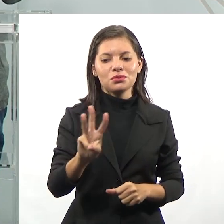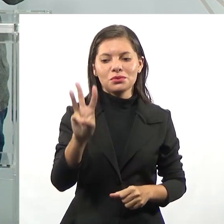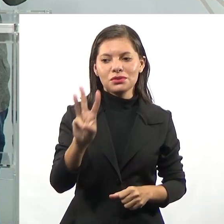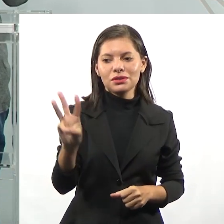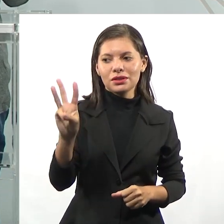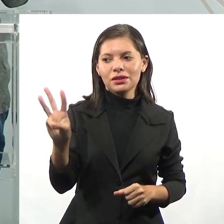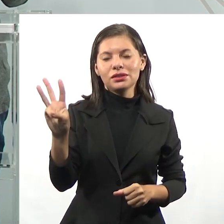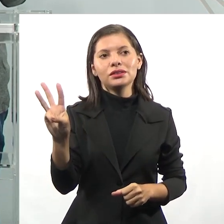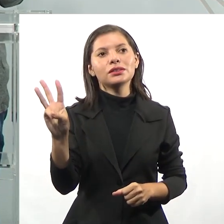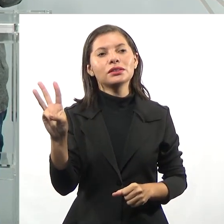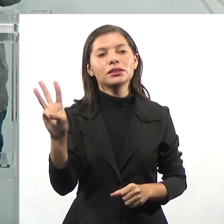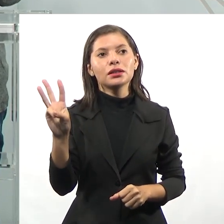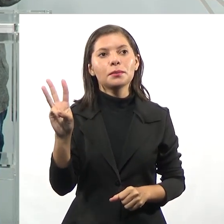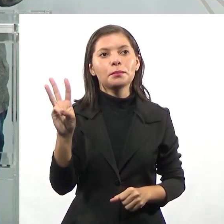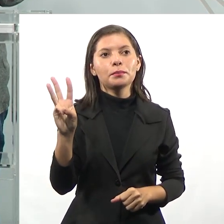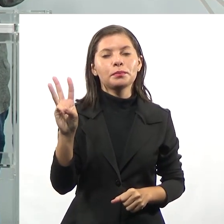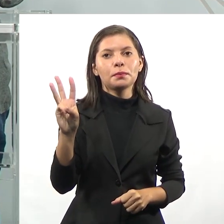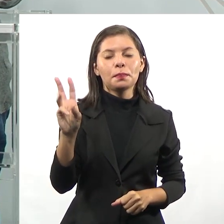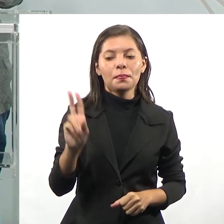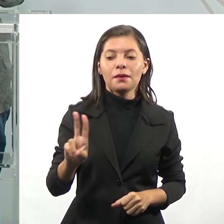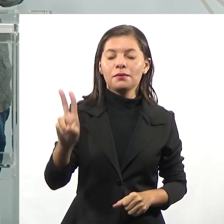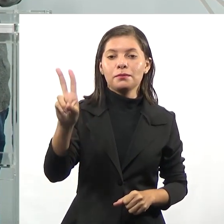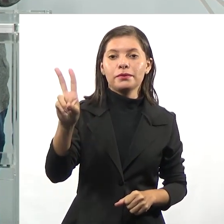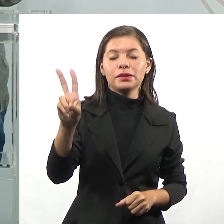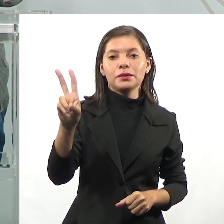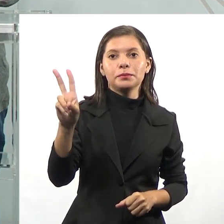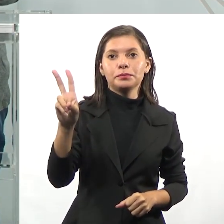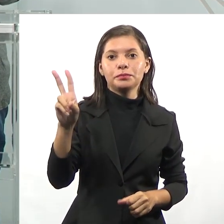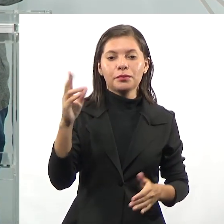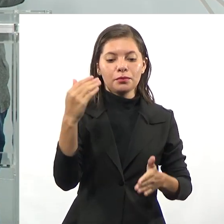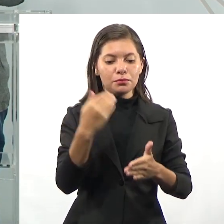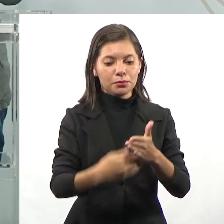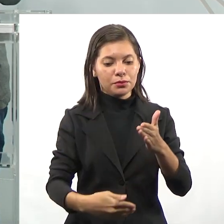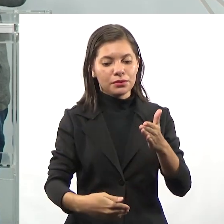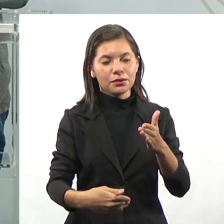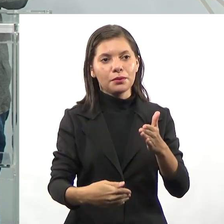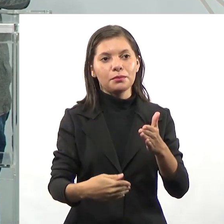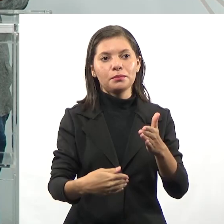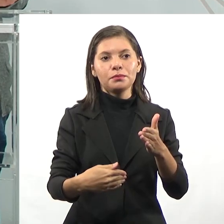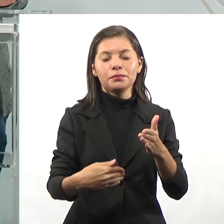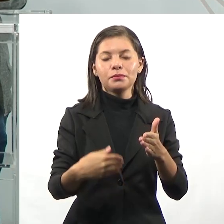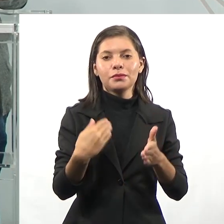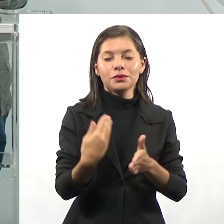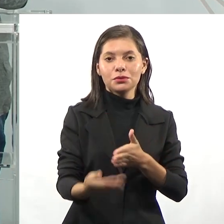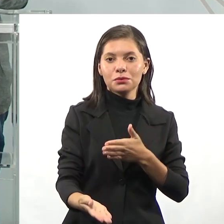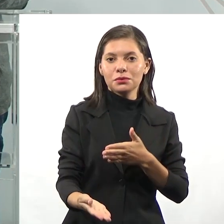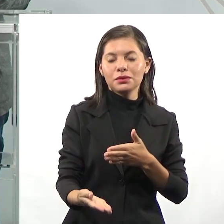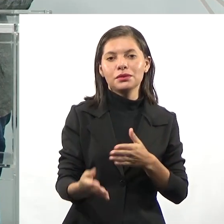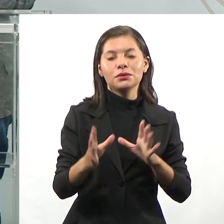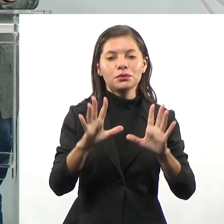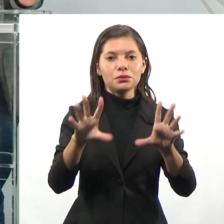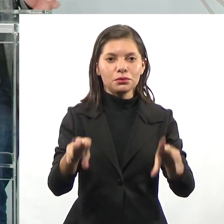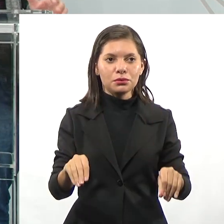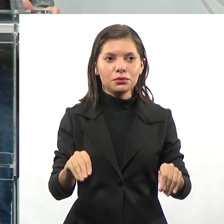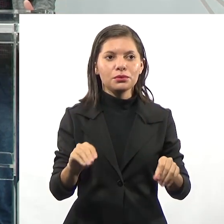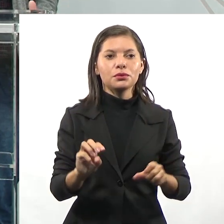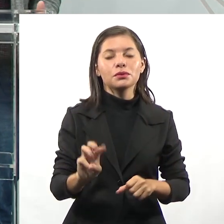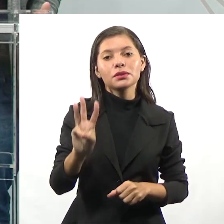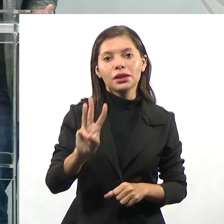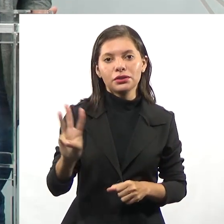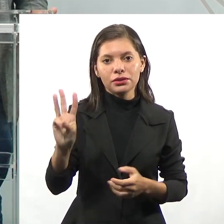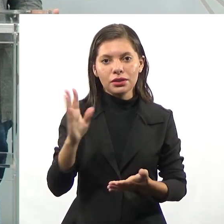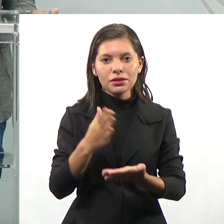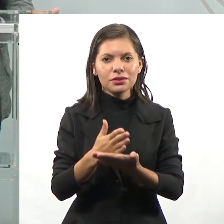sites que tenham um termo venda, ou promoção. Então vai excluir todos os sites que tenham promoção.